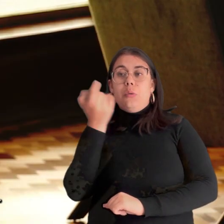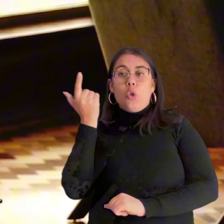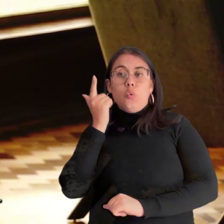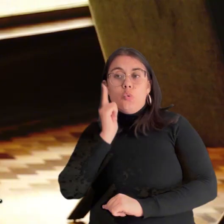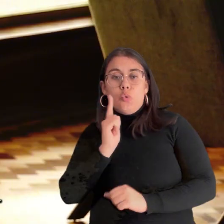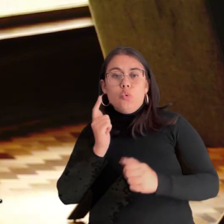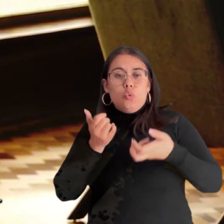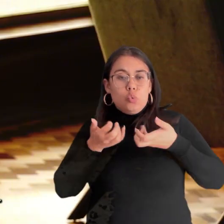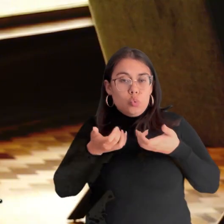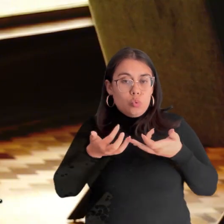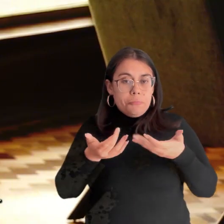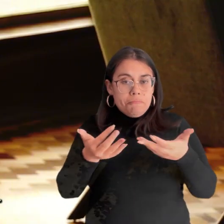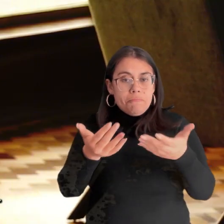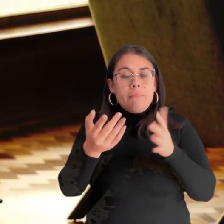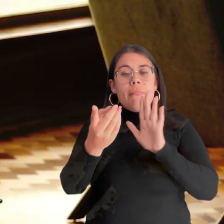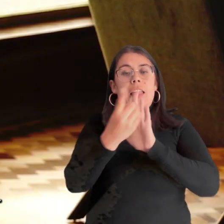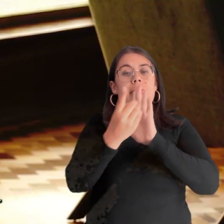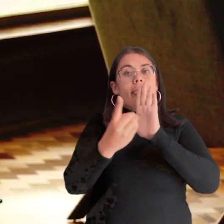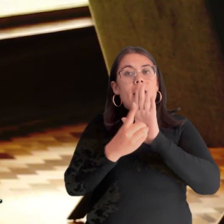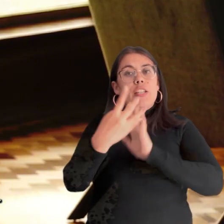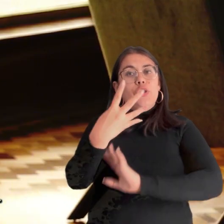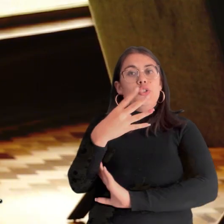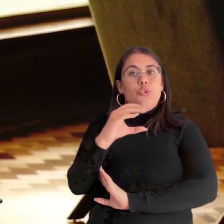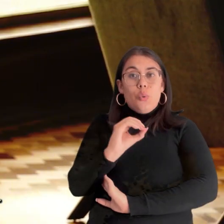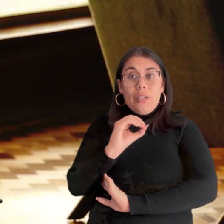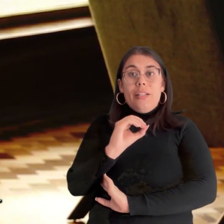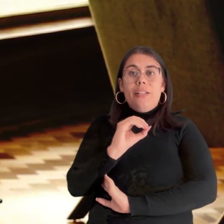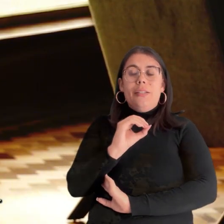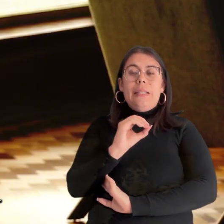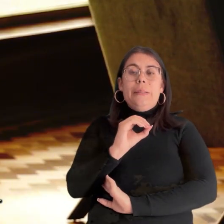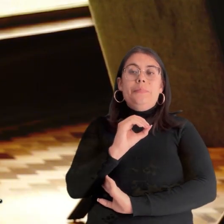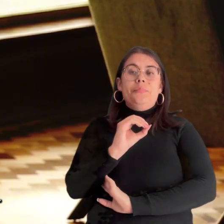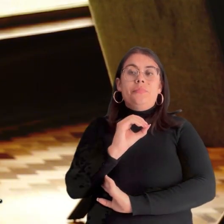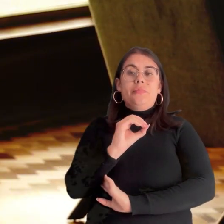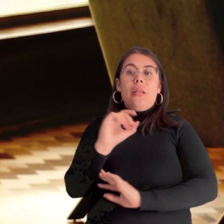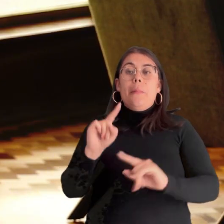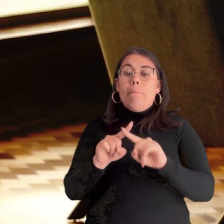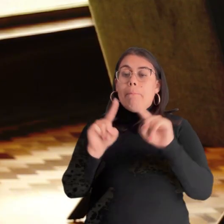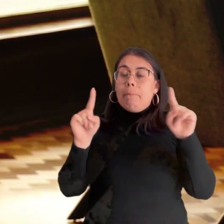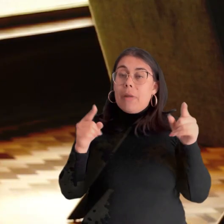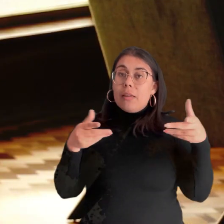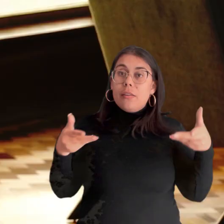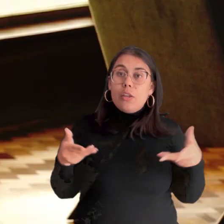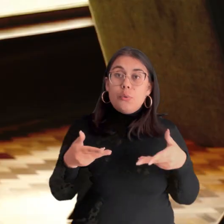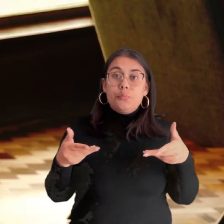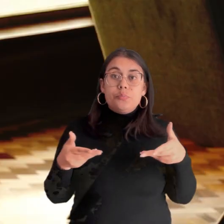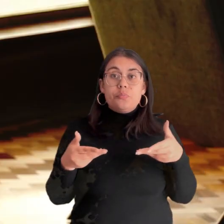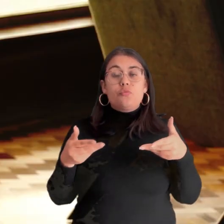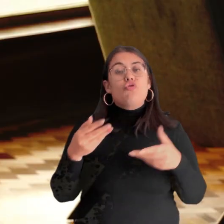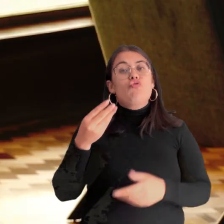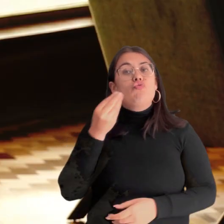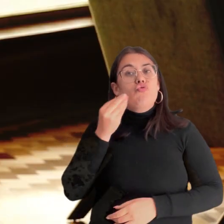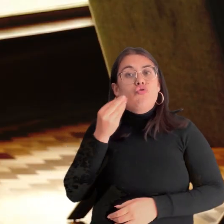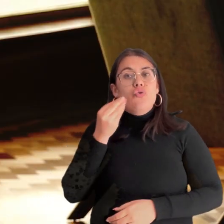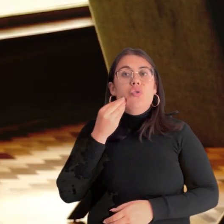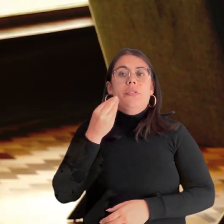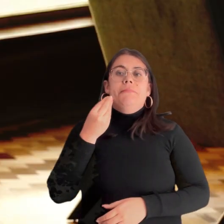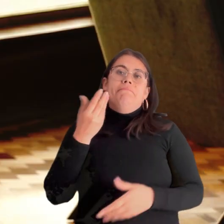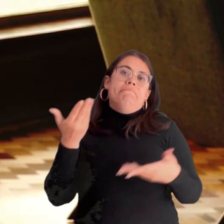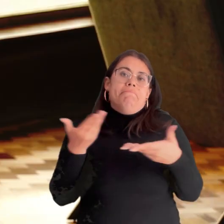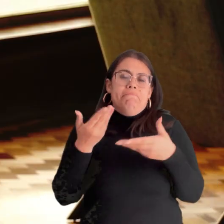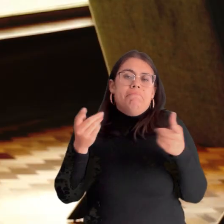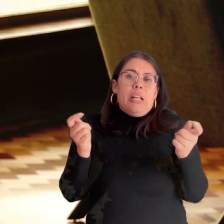para um jeito que funcionasse hoje em dia. Então, gradil, campainha,